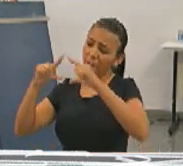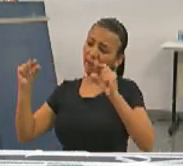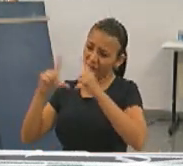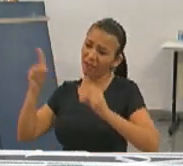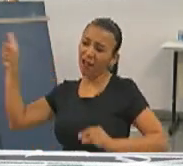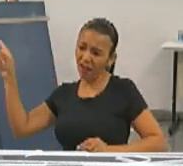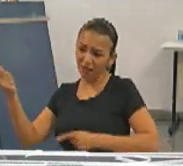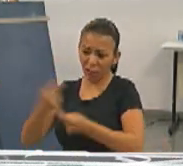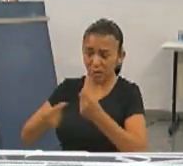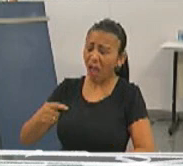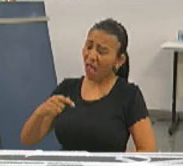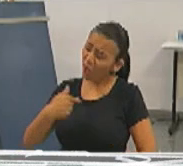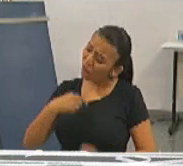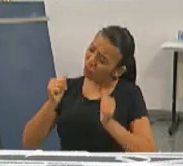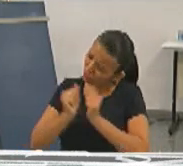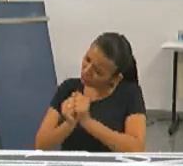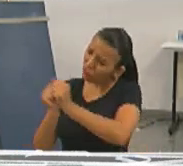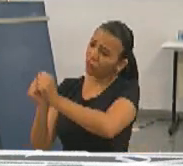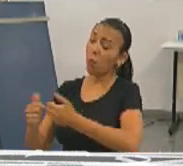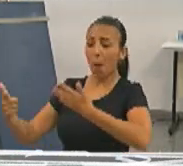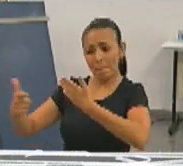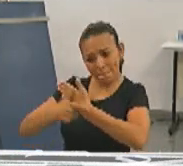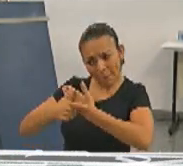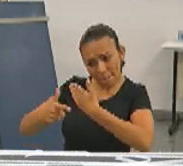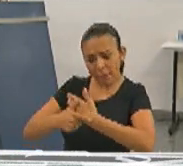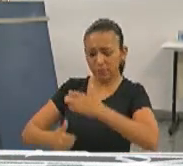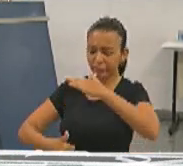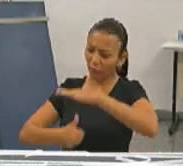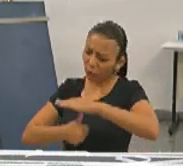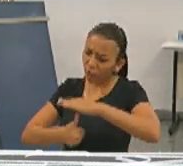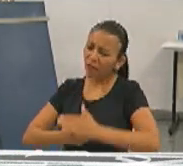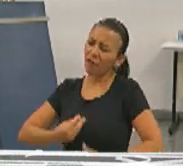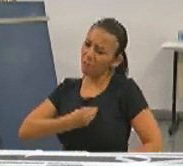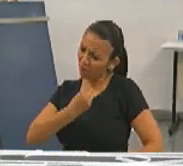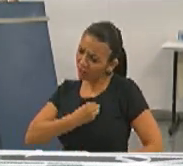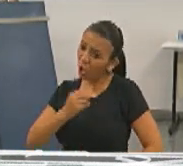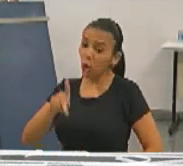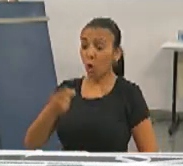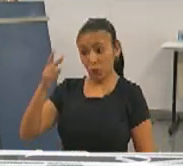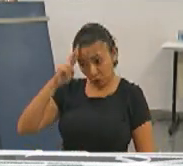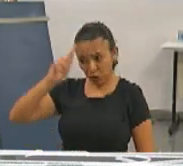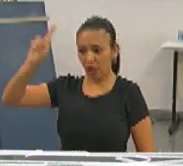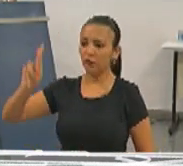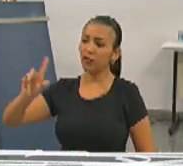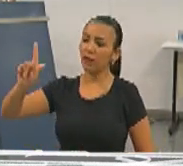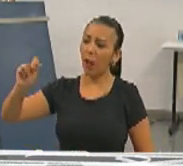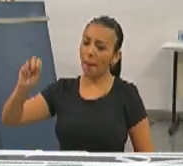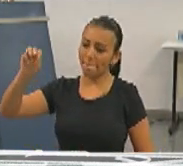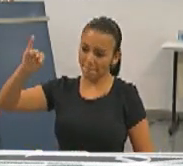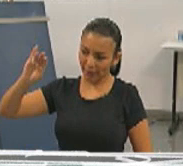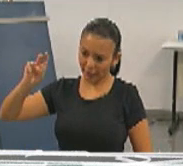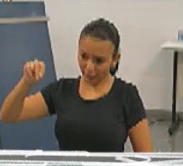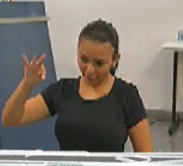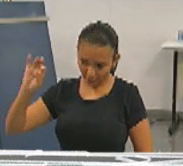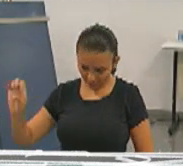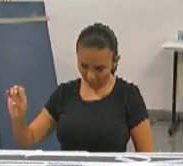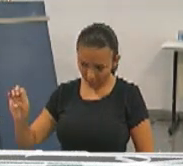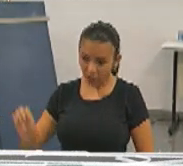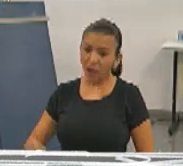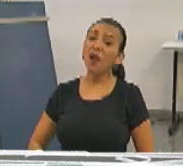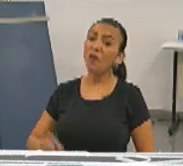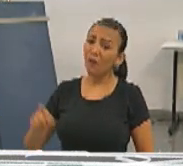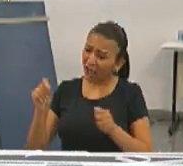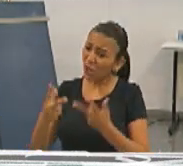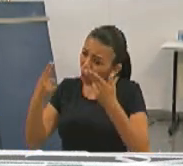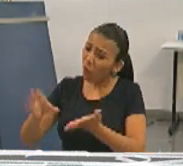juntos, esse é o papel da reitoria, nós temos que estar presentes, e o nosso chefe de gabinete vai atuar conforme manda o